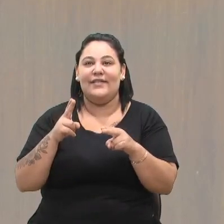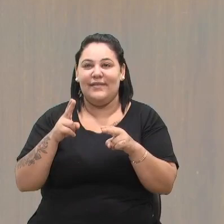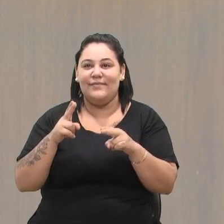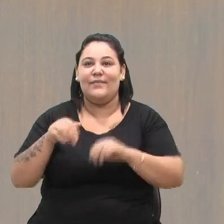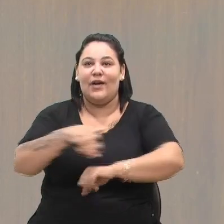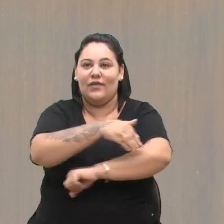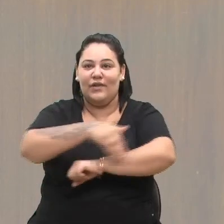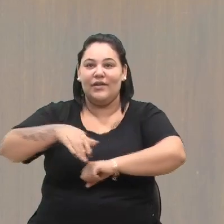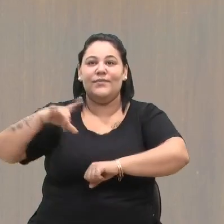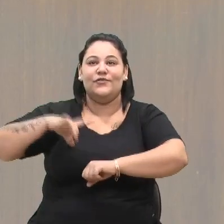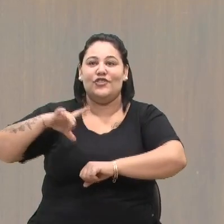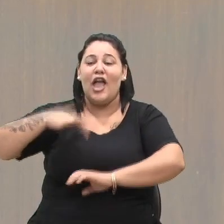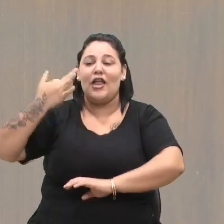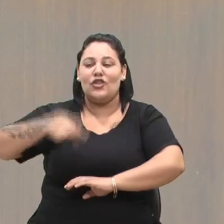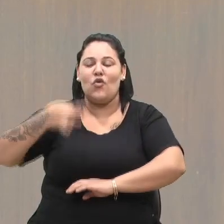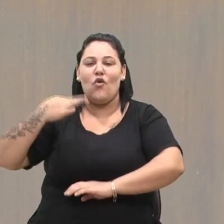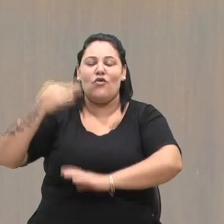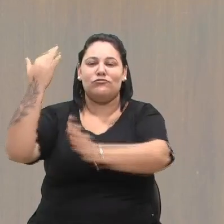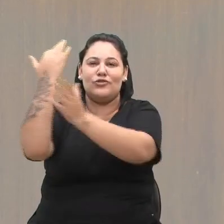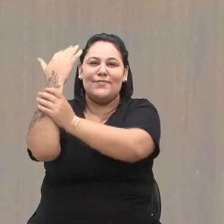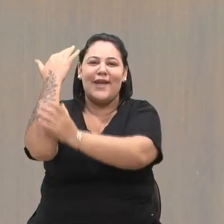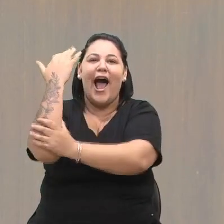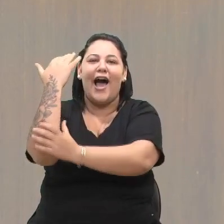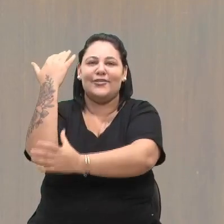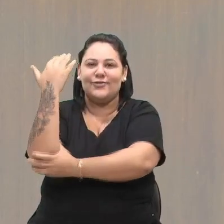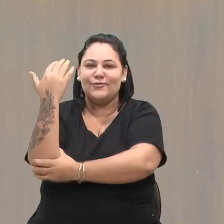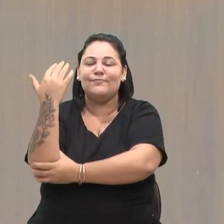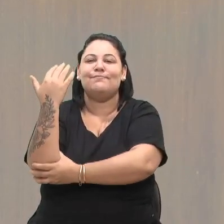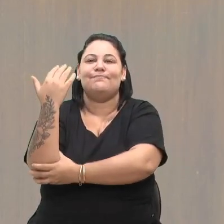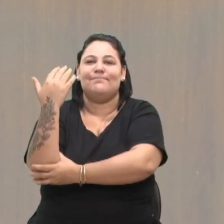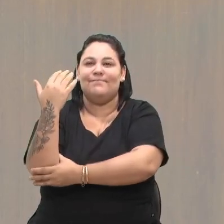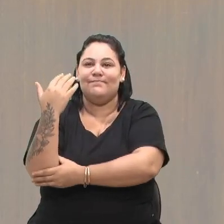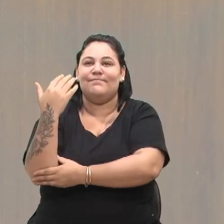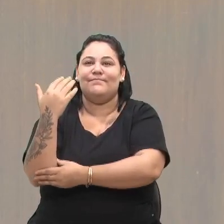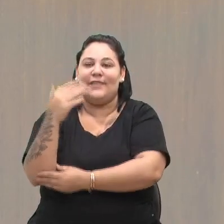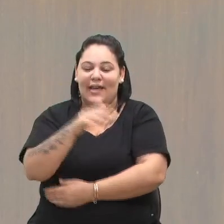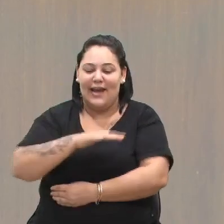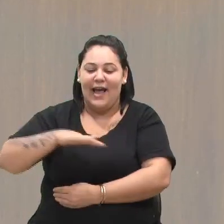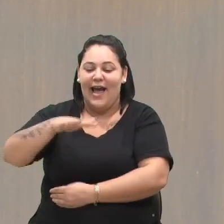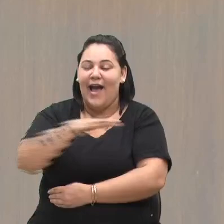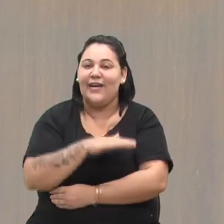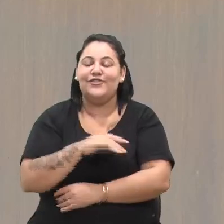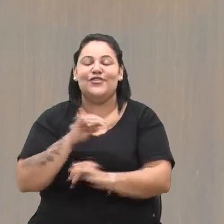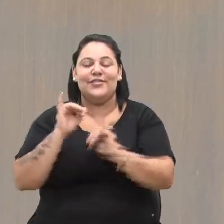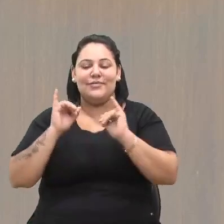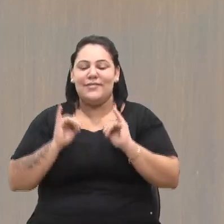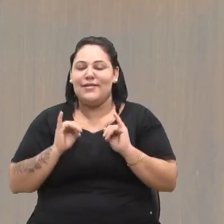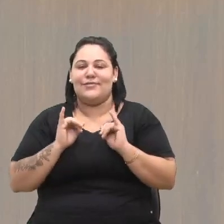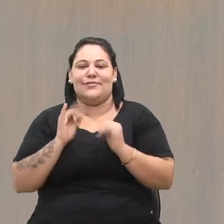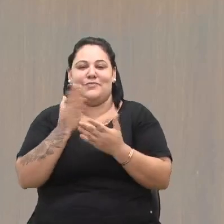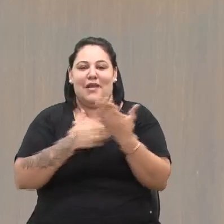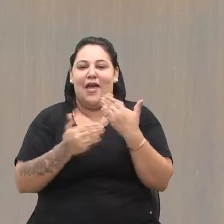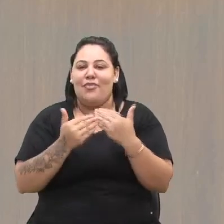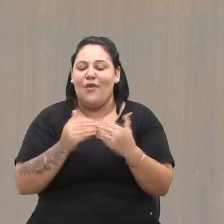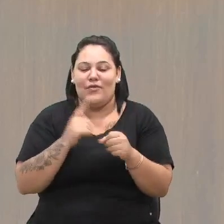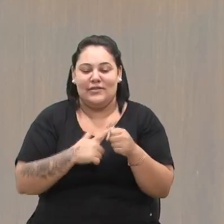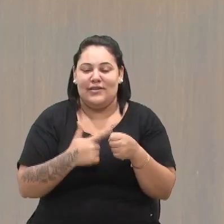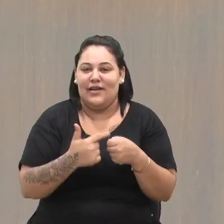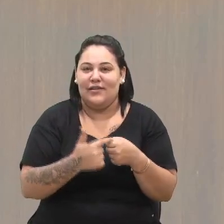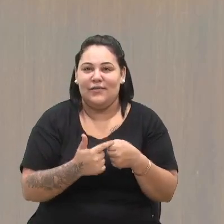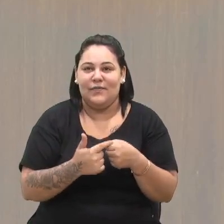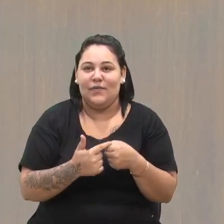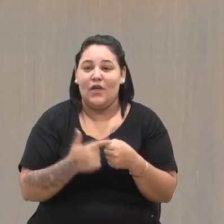né? Era área de lazer para toda a cidade. Sabe, vereador Cadore, todos os subprefeitos do